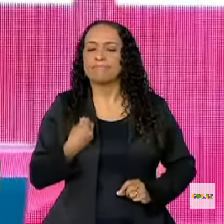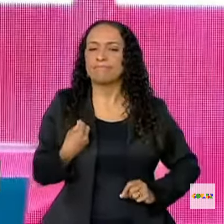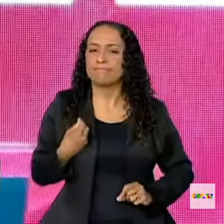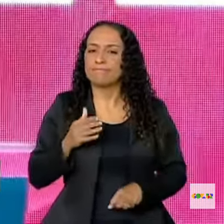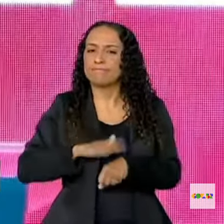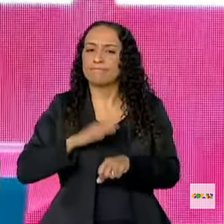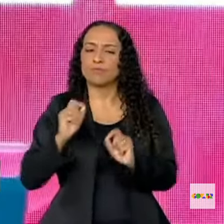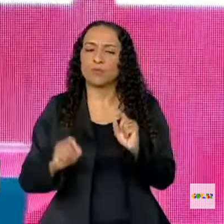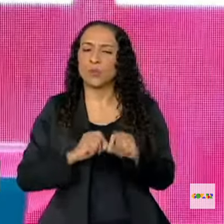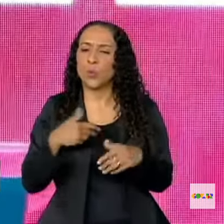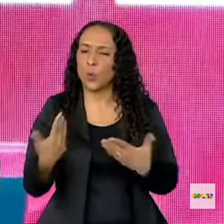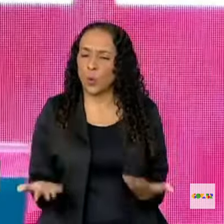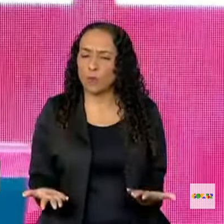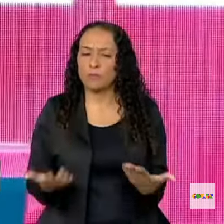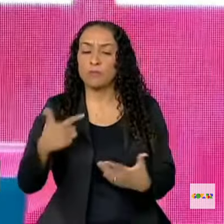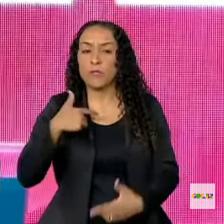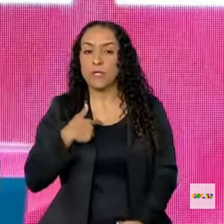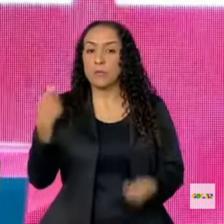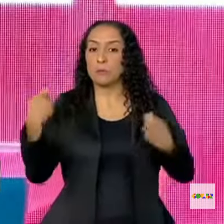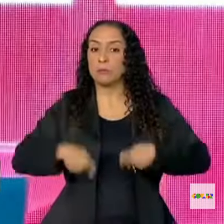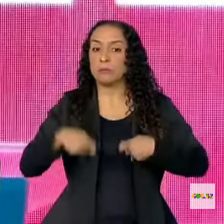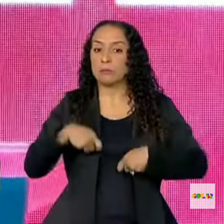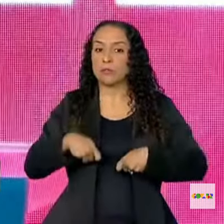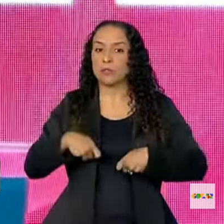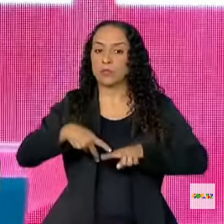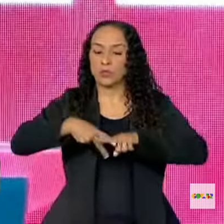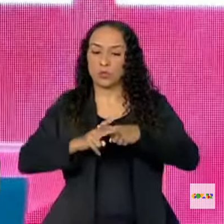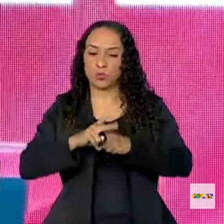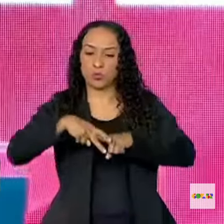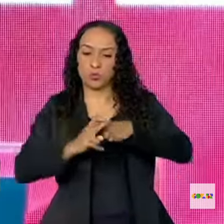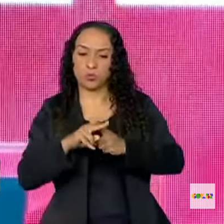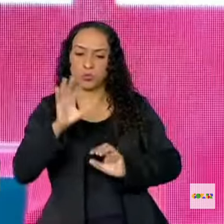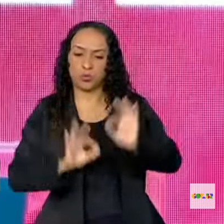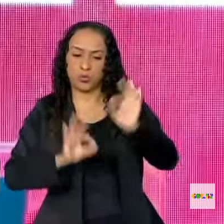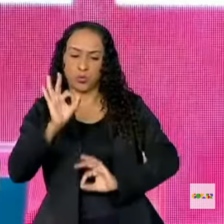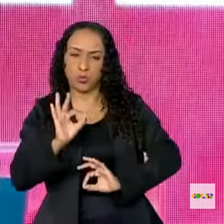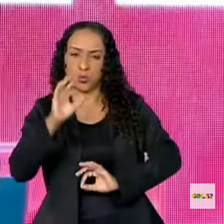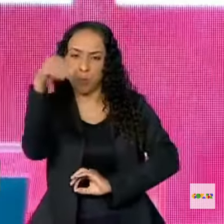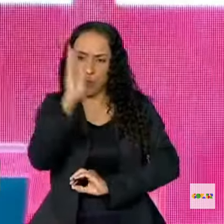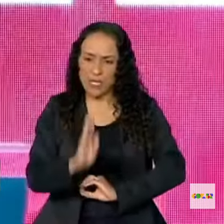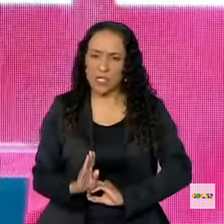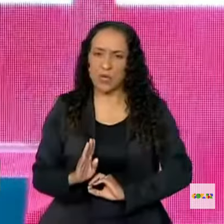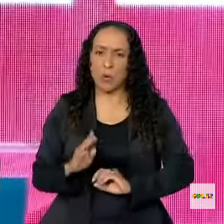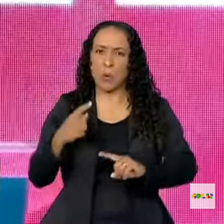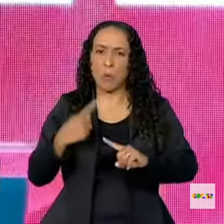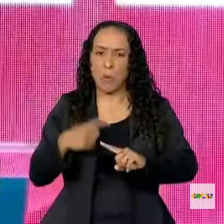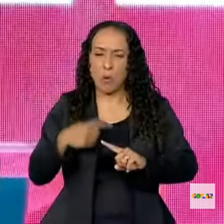situação eu precisava reconstruir o país porque o país tinha sido